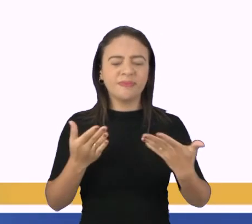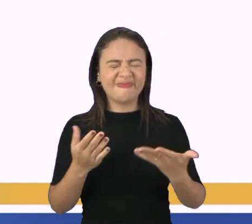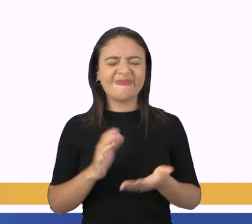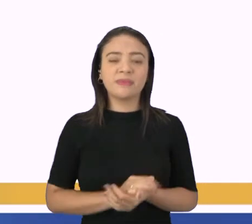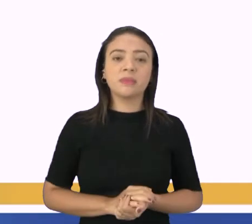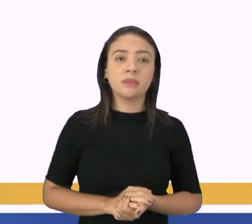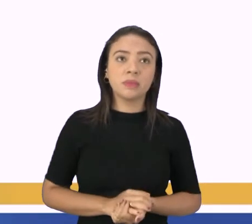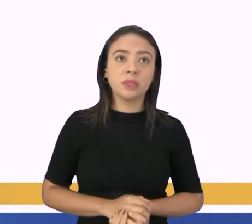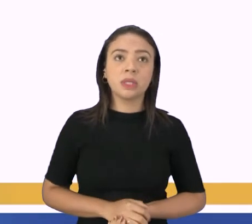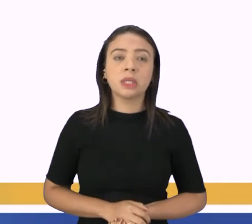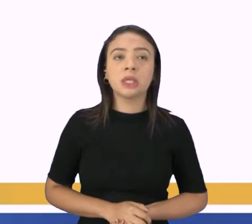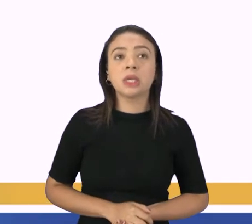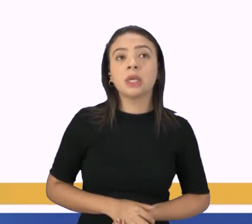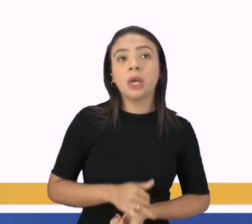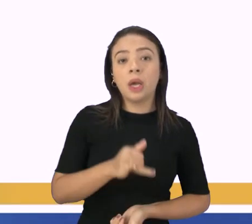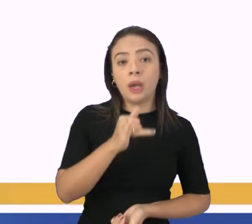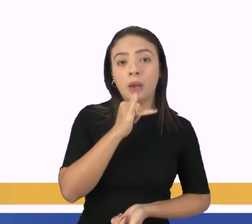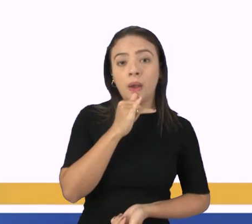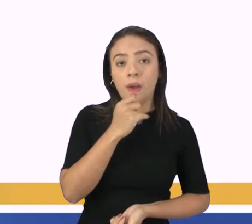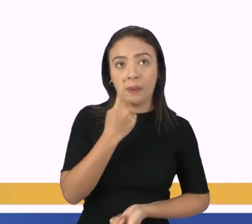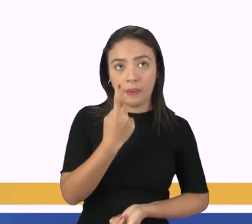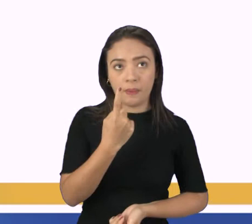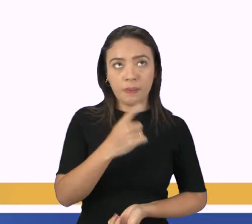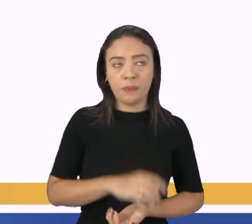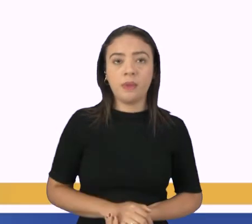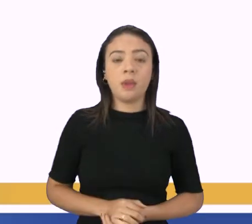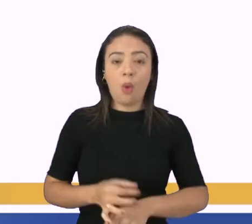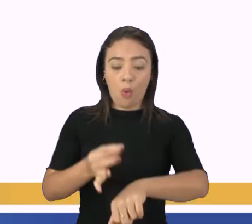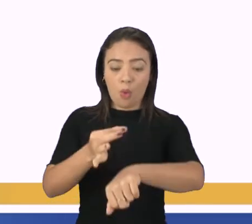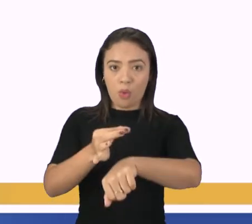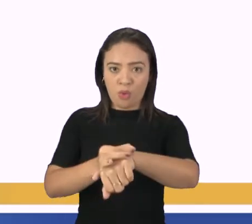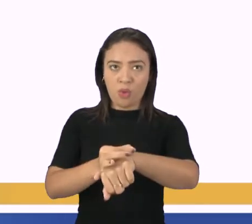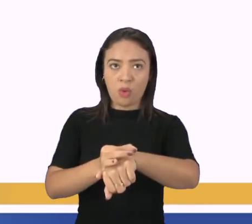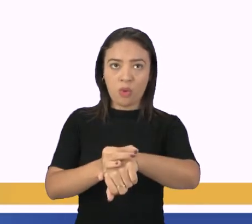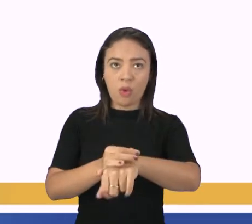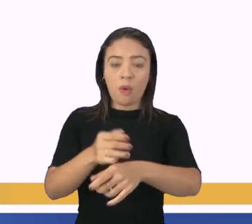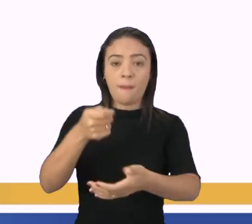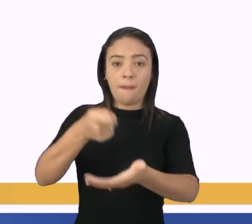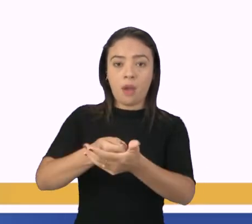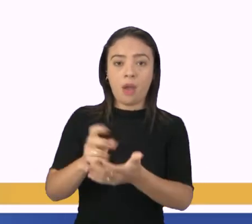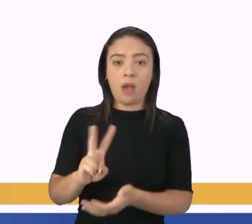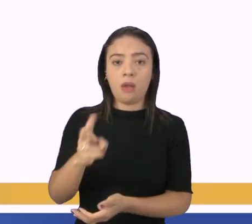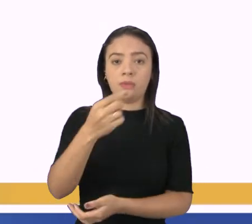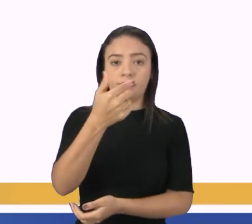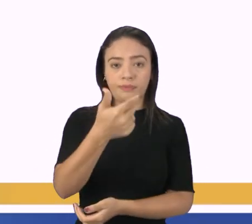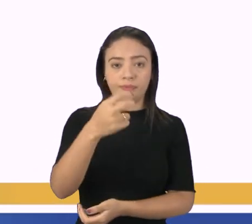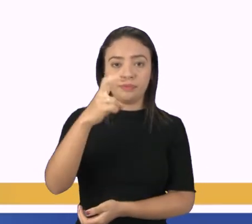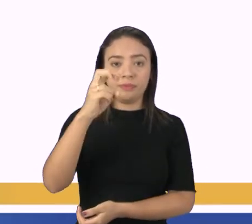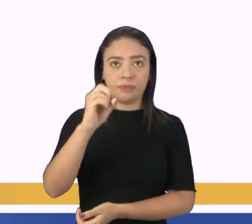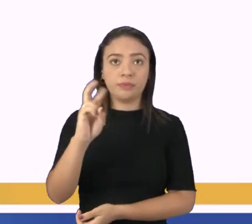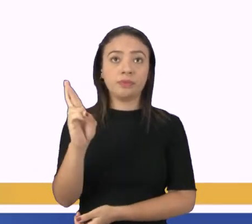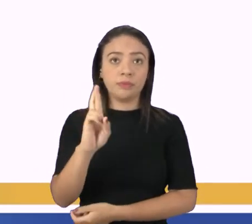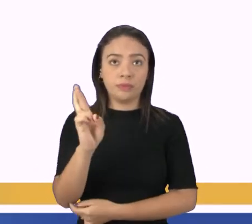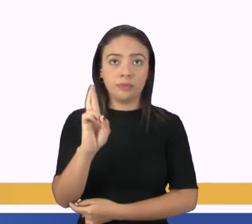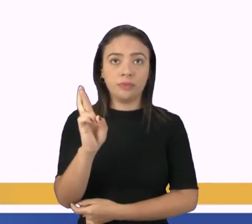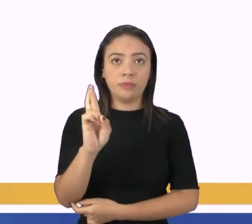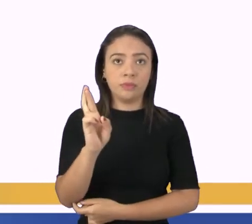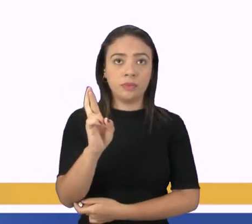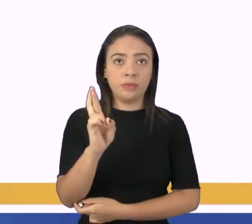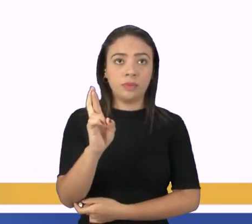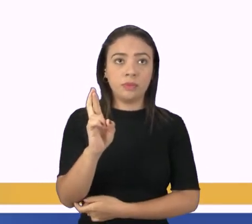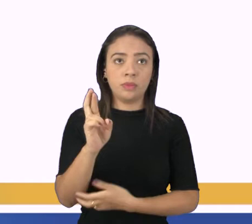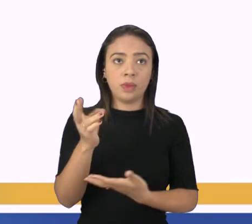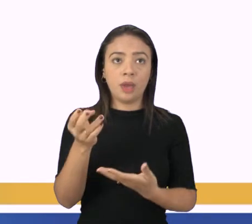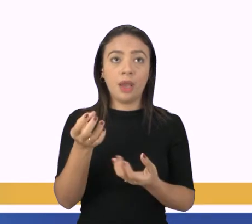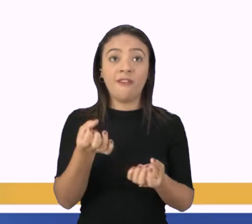Situação problema 1. Um relógio custa R$250. Um relógio que custa